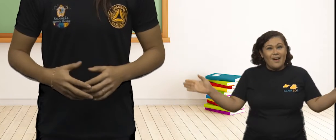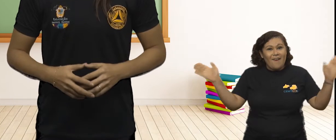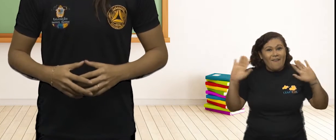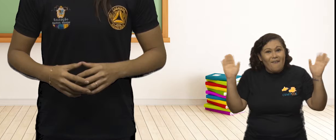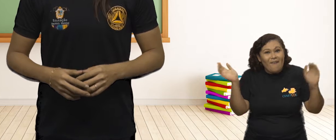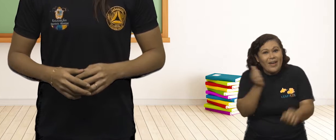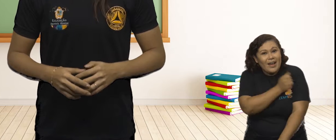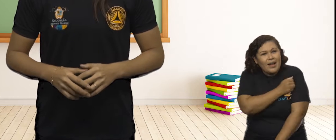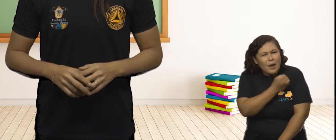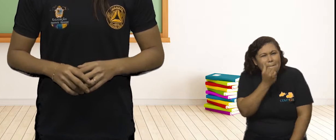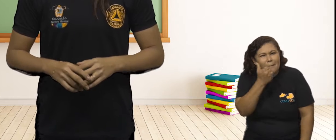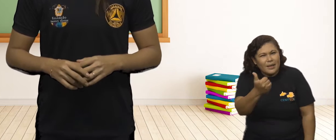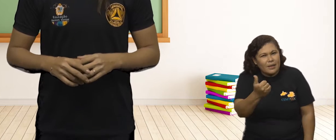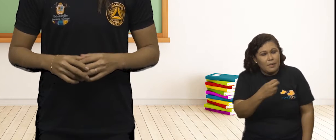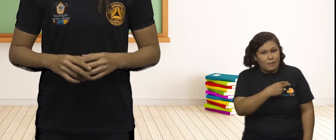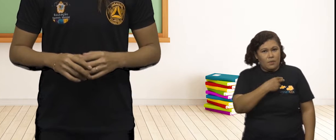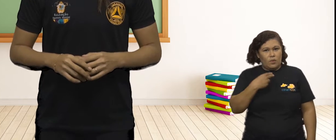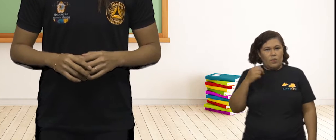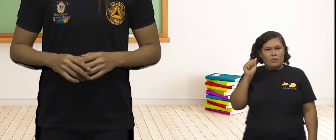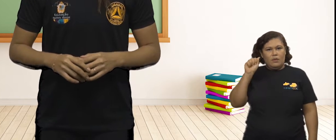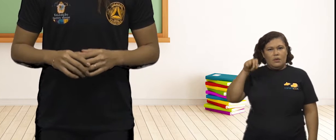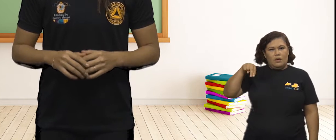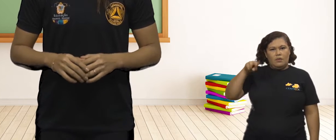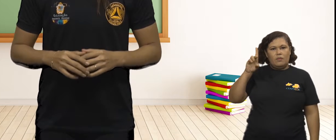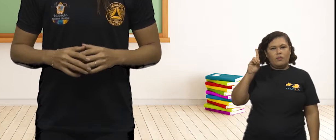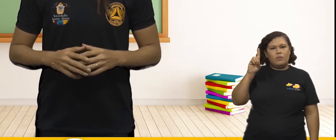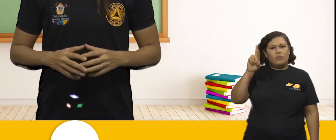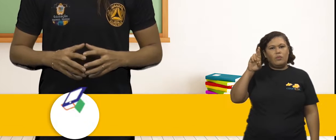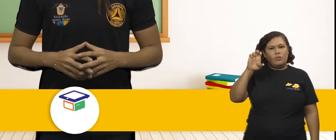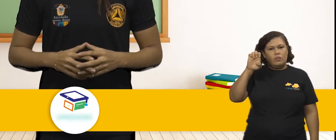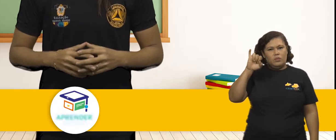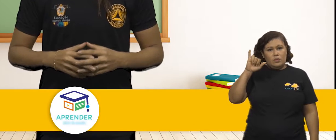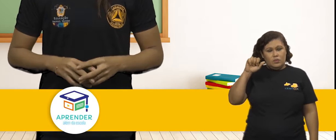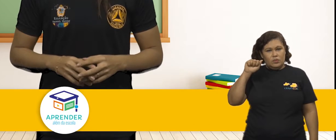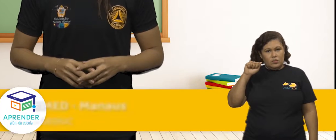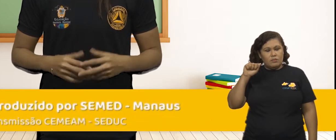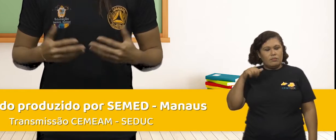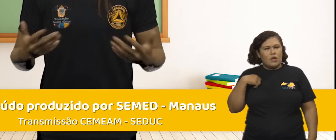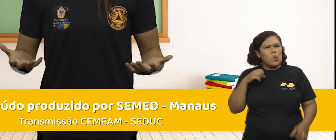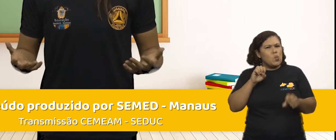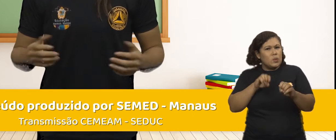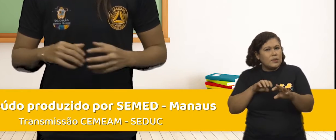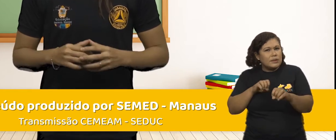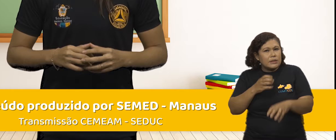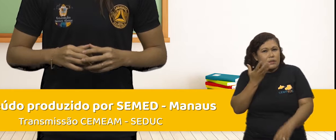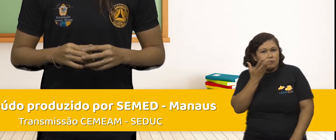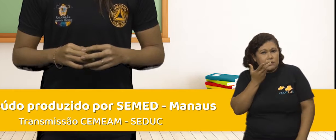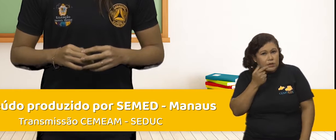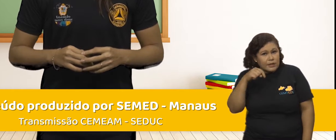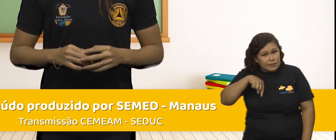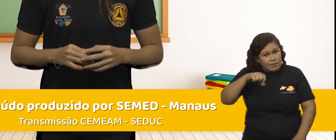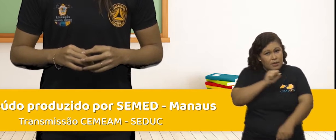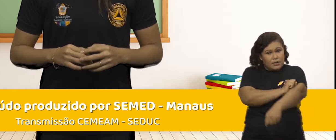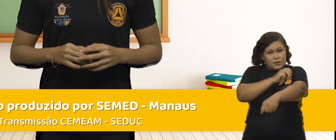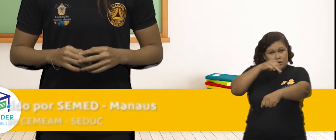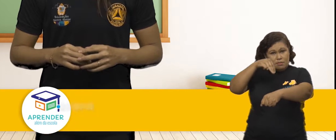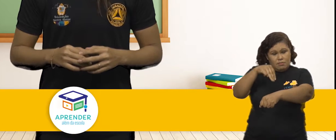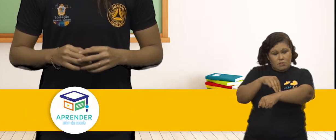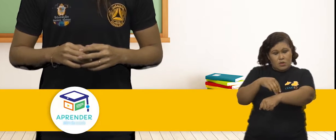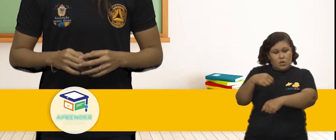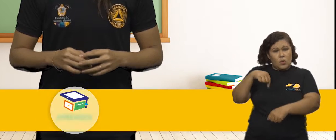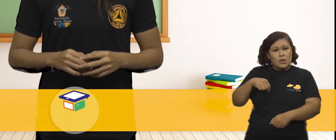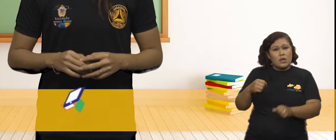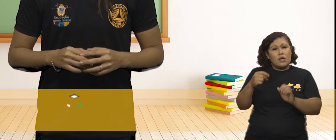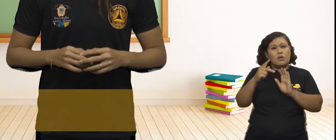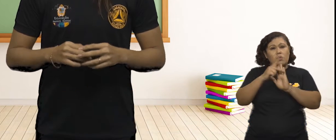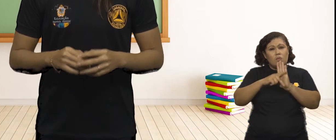Olá, turma, tudo bem? Eu sou a professora Andréa Hayden, da Divisão da Educação Infantil da CEMED, do Centedes. E eu estou aqui no programa Aprender Além